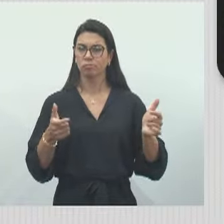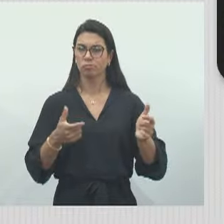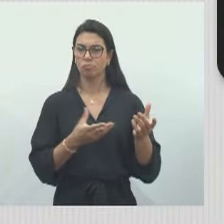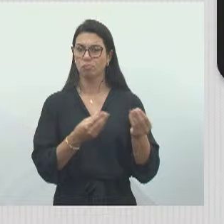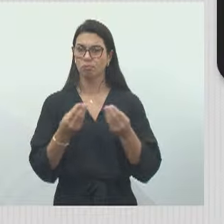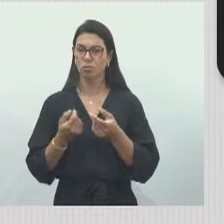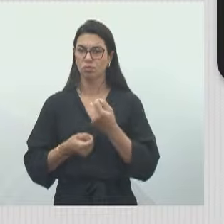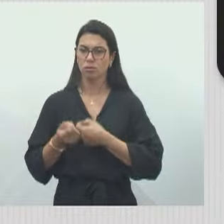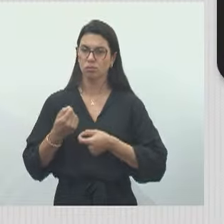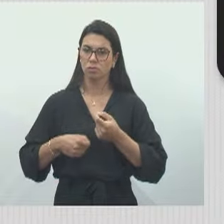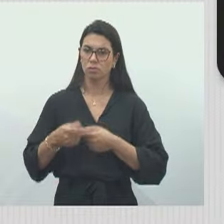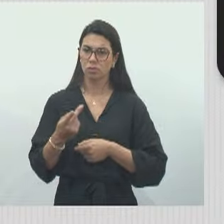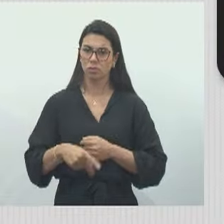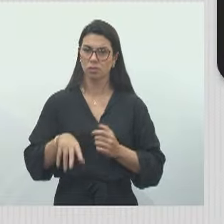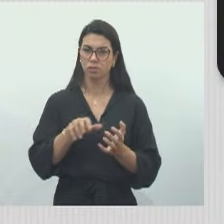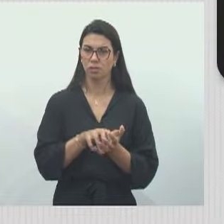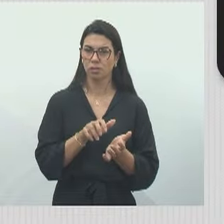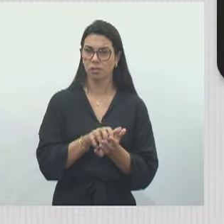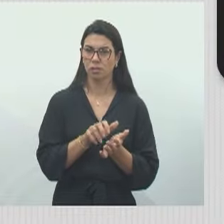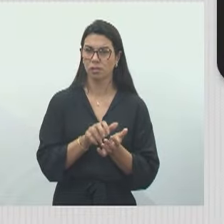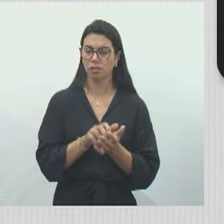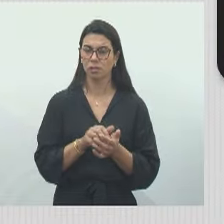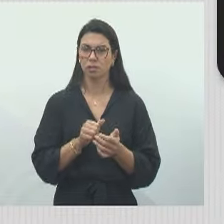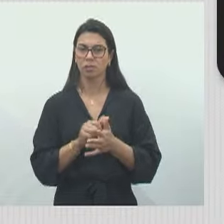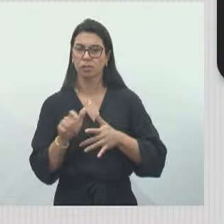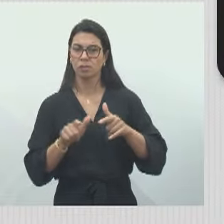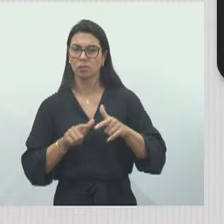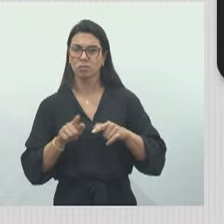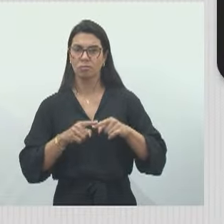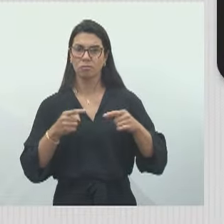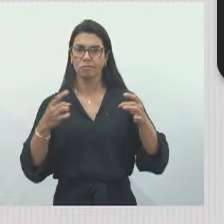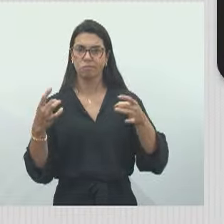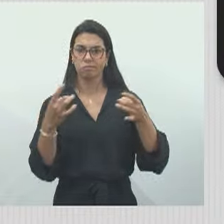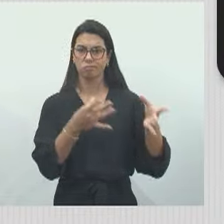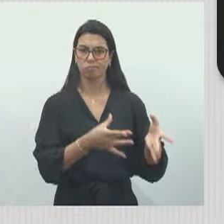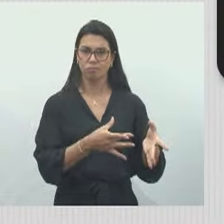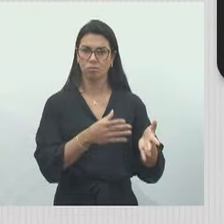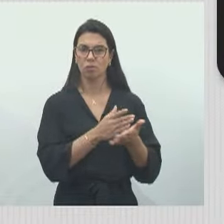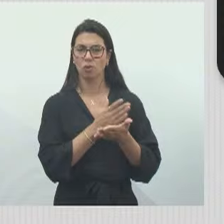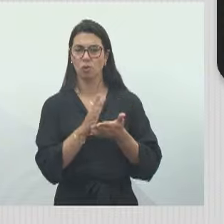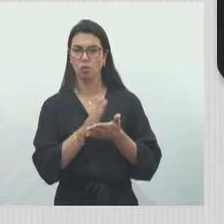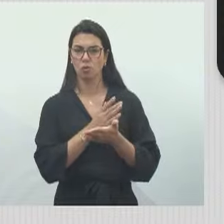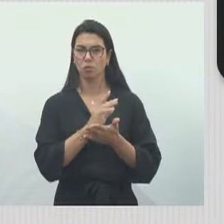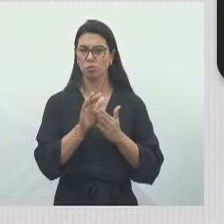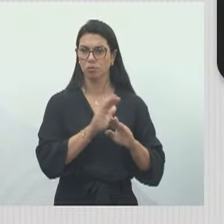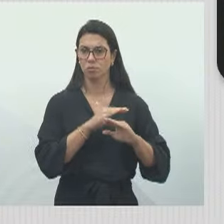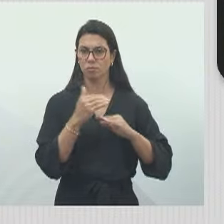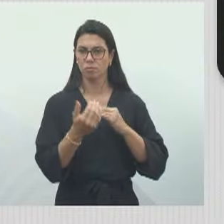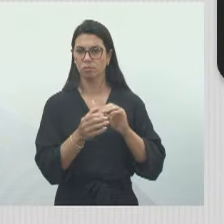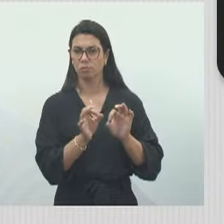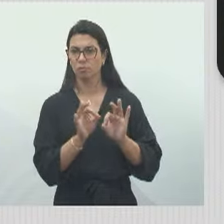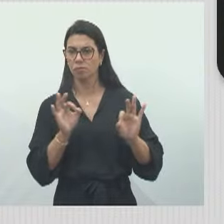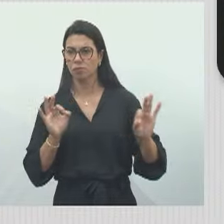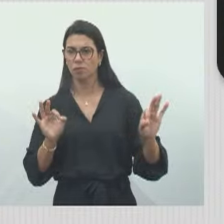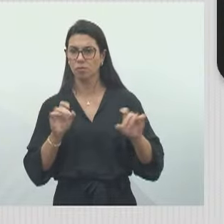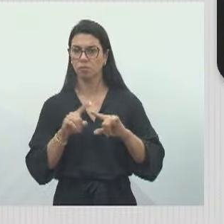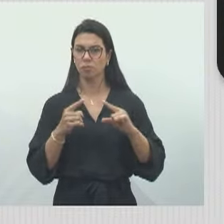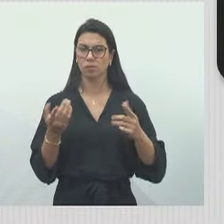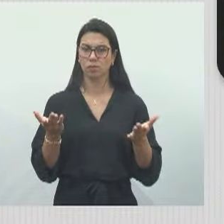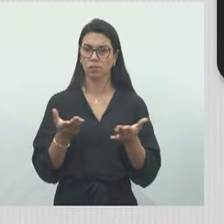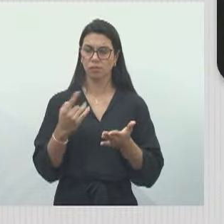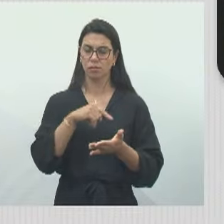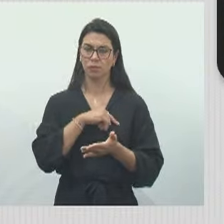administrações que por aqui passaram, né, acabou abandonando, acabou deixando de lado esses bairros mais distante, e agora a gente sabe que